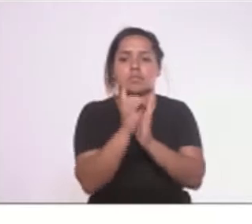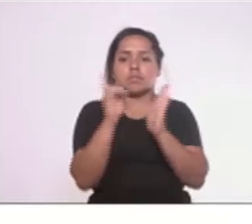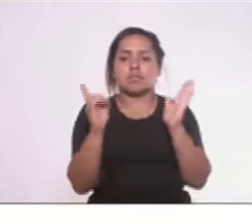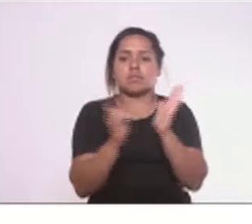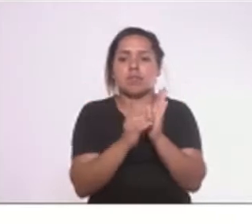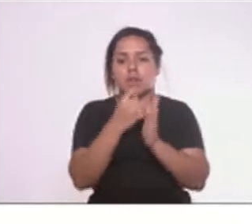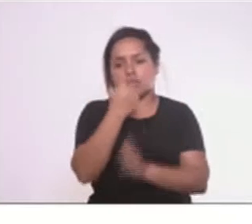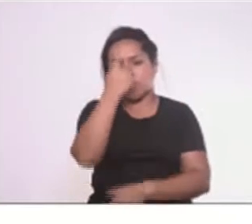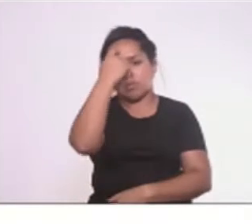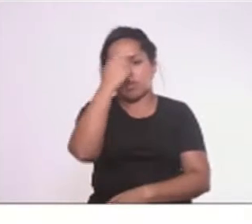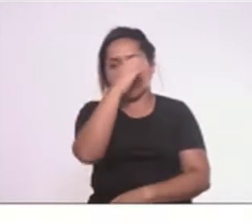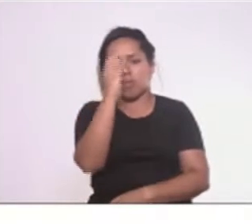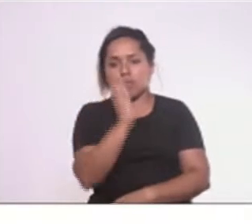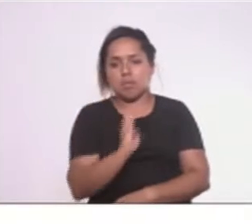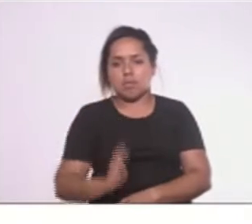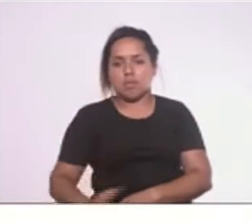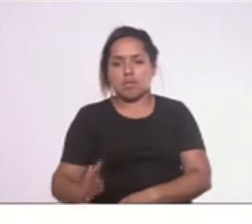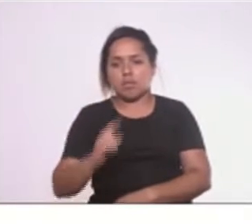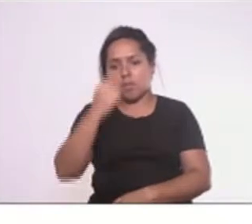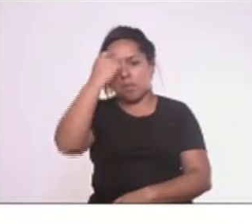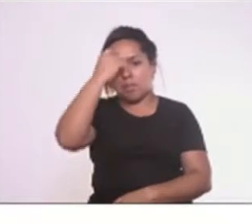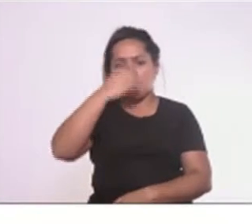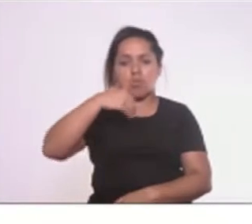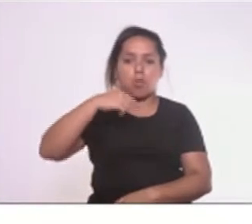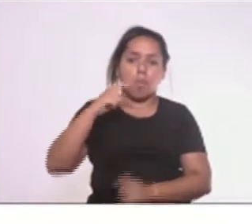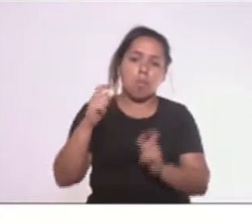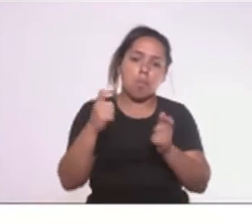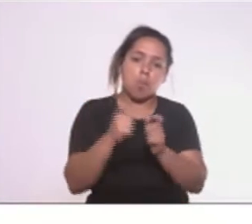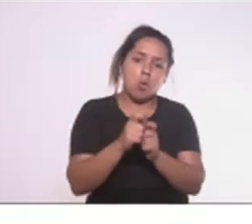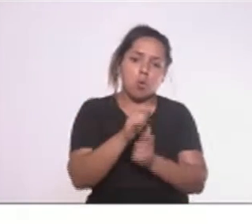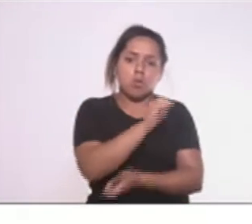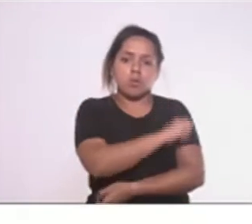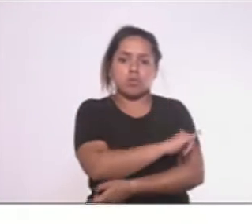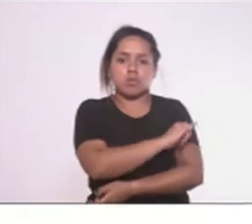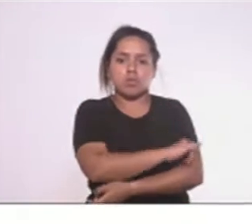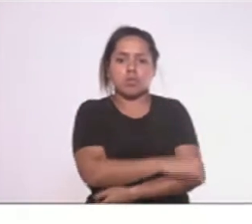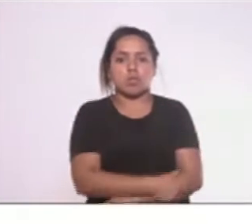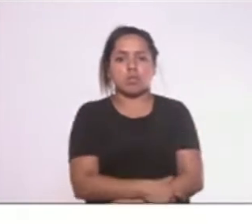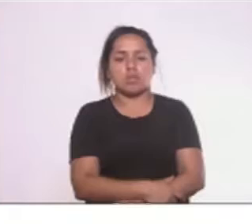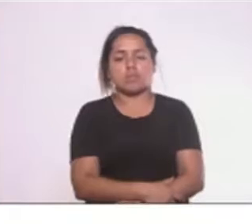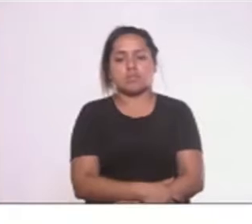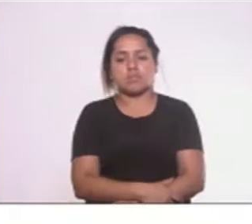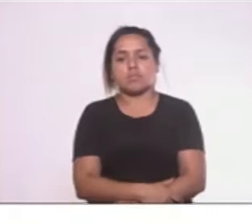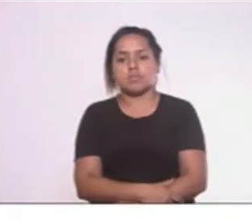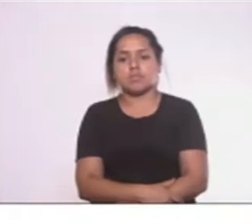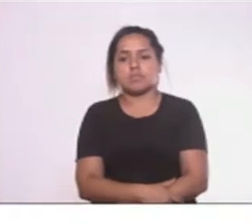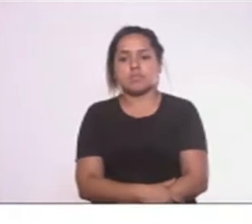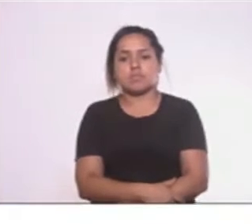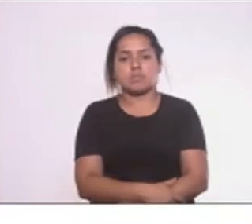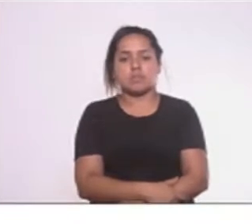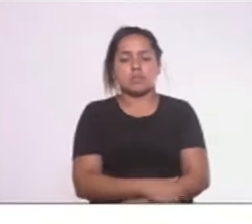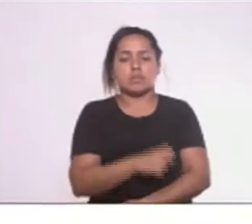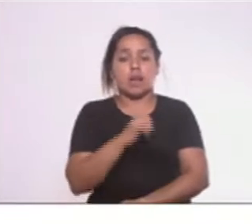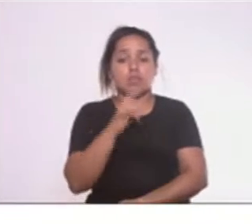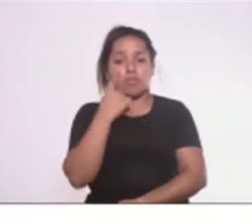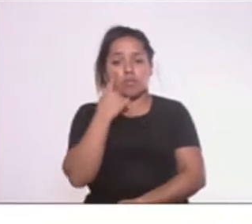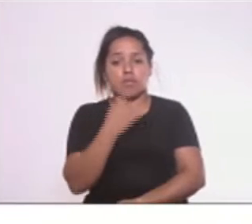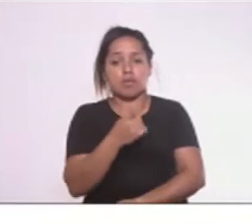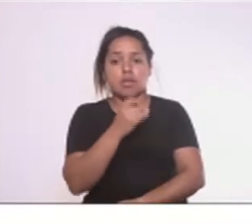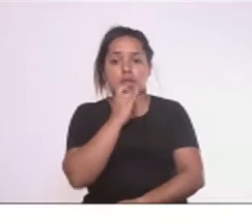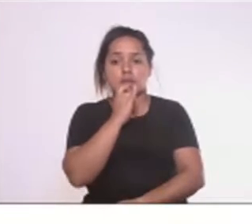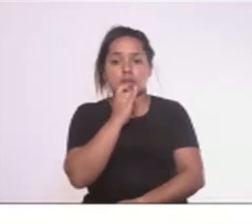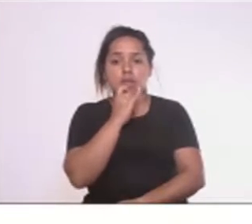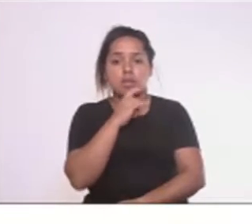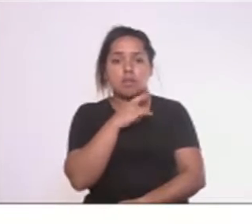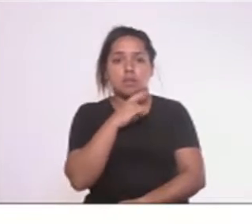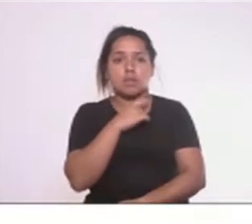o Brasil, mas pensou pouco o Rio de Janeiro, né? Se a gente olhar, por exemplo, deputado Paulo Bagueira, um indicador entre outros, as